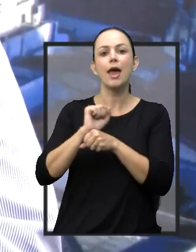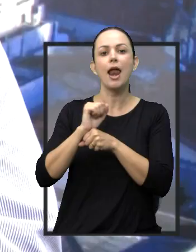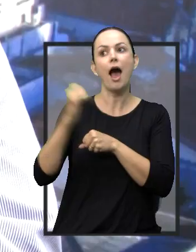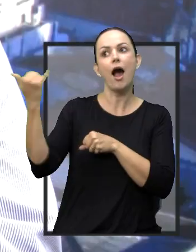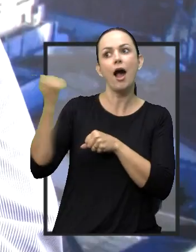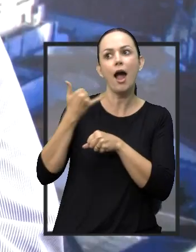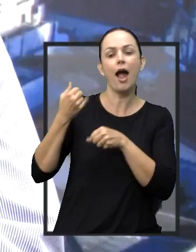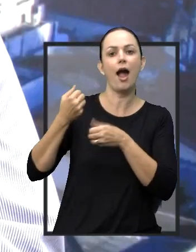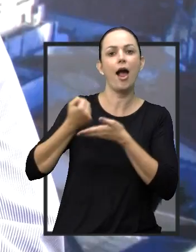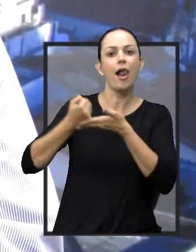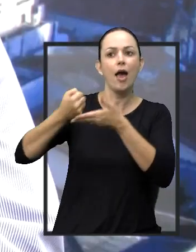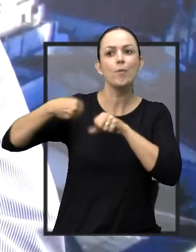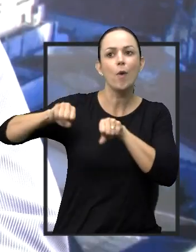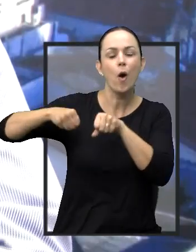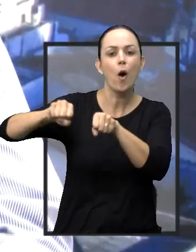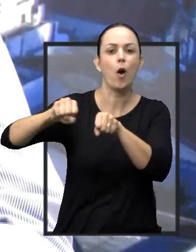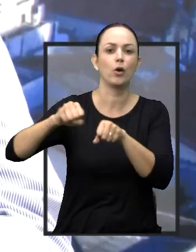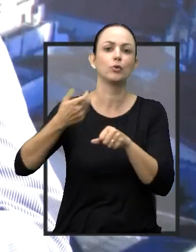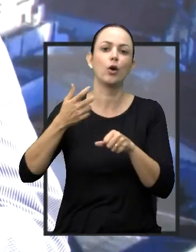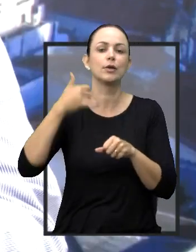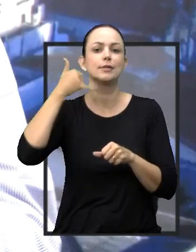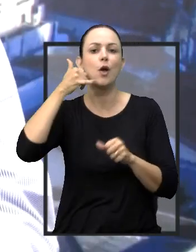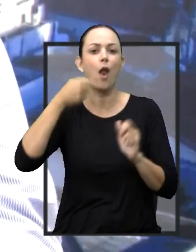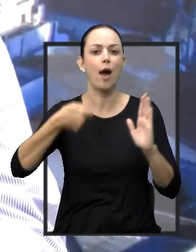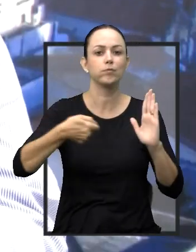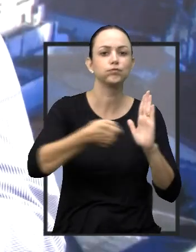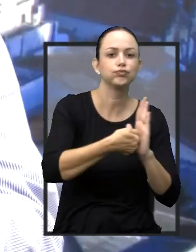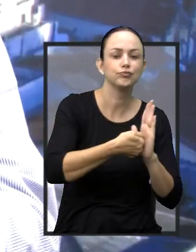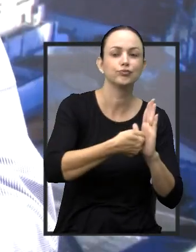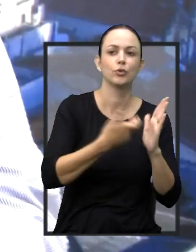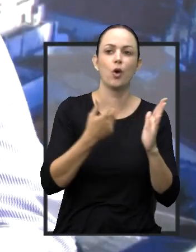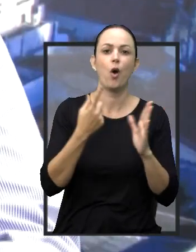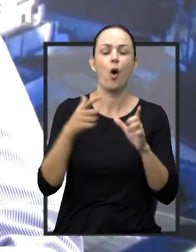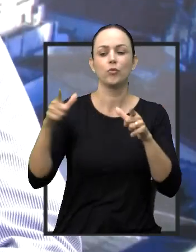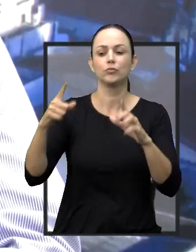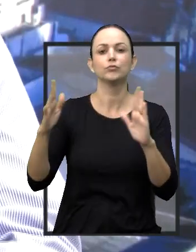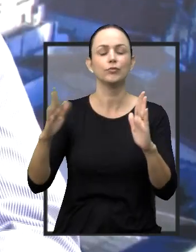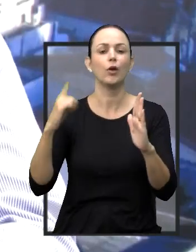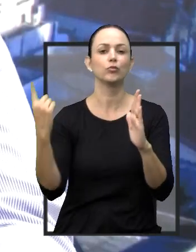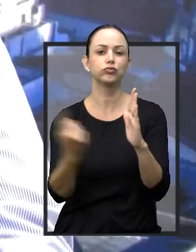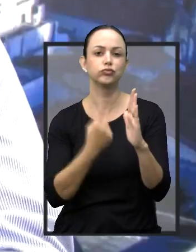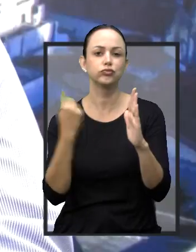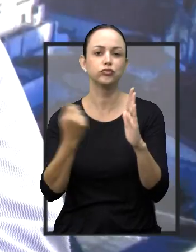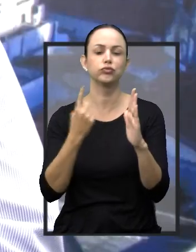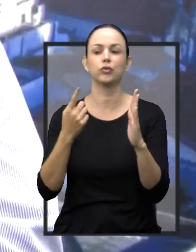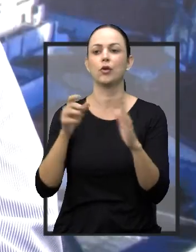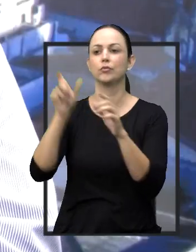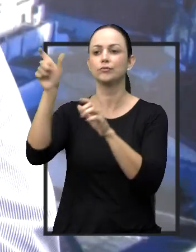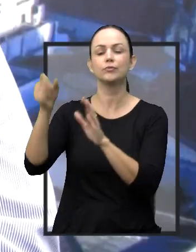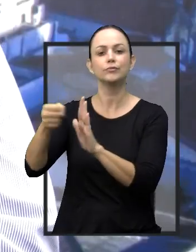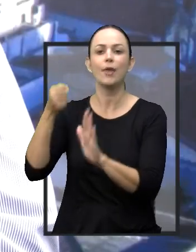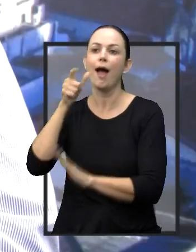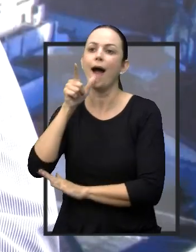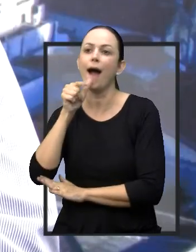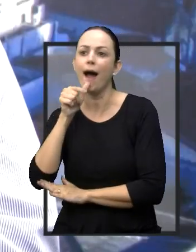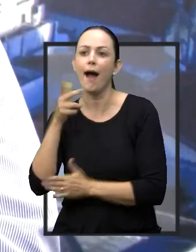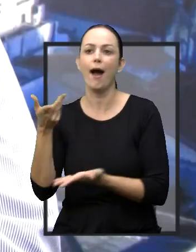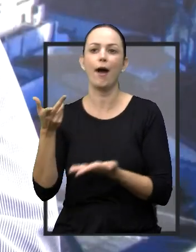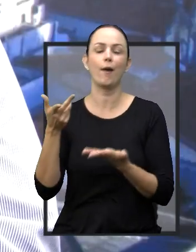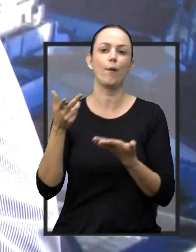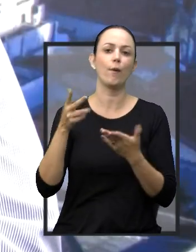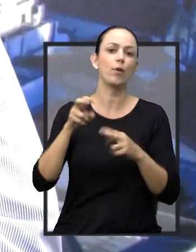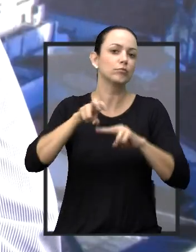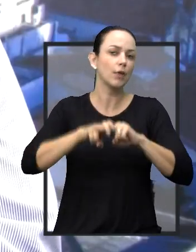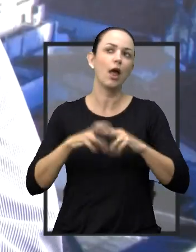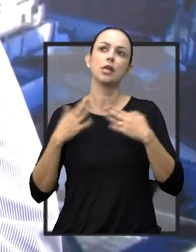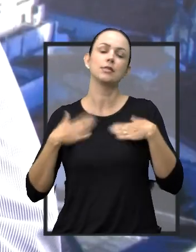poder lá carregar o celular, ter micro-ondas, tomar uma água, enfim, descansar que seja. E